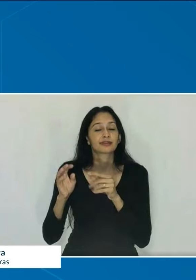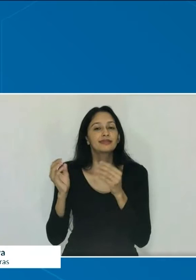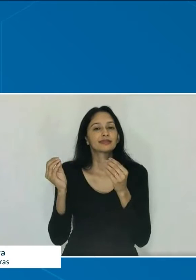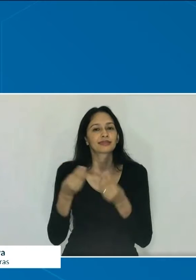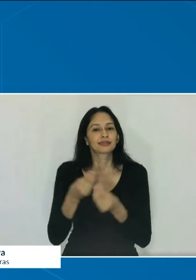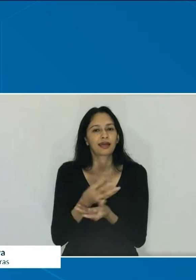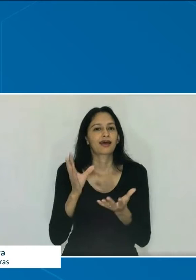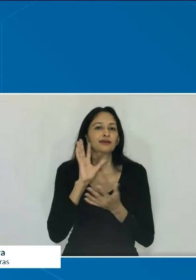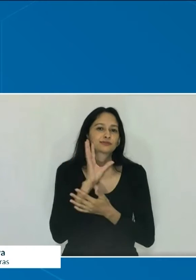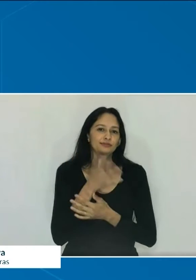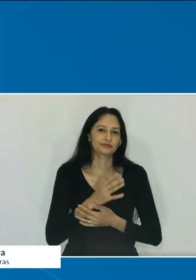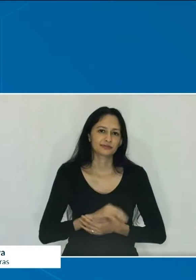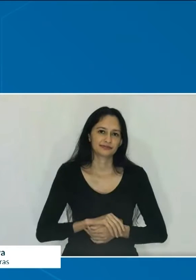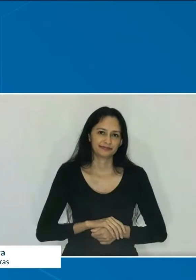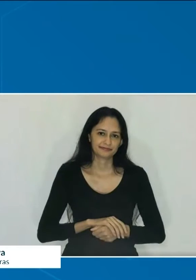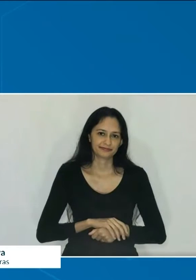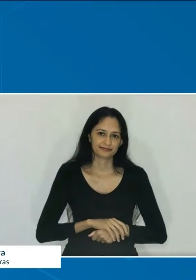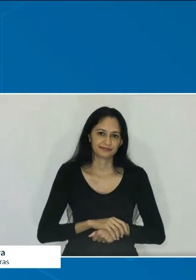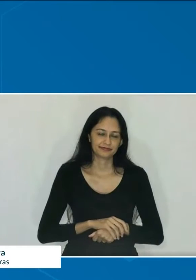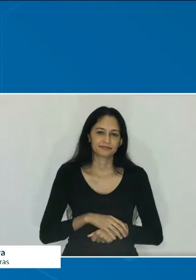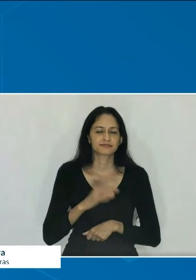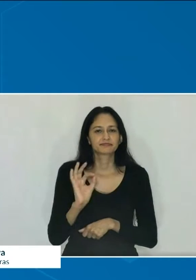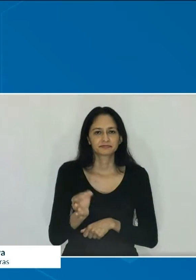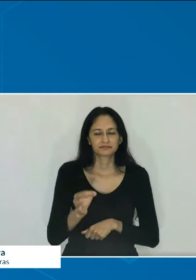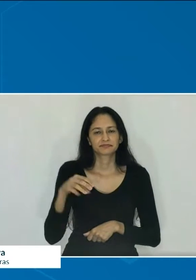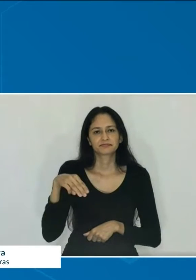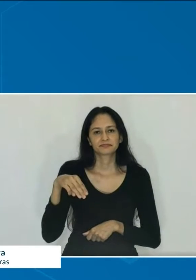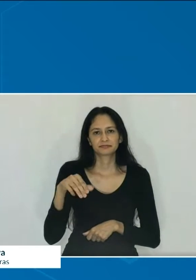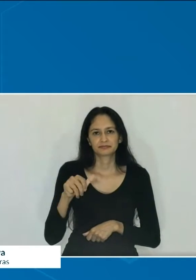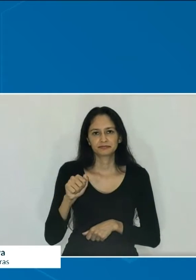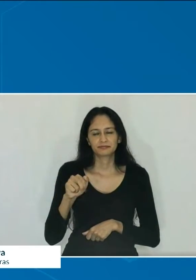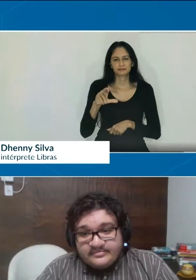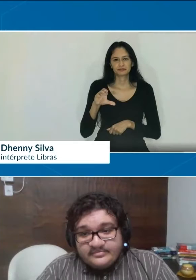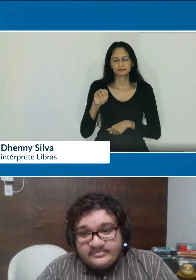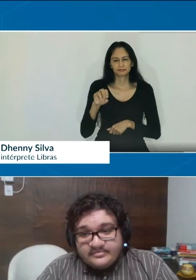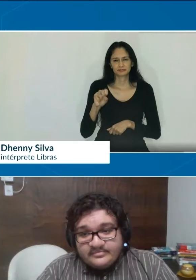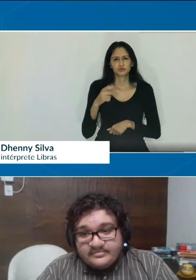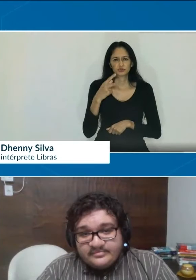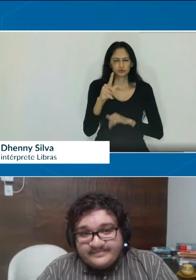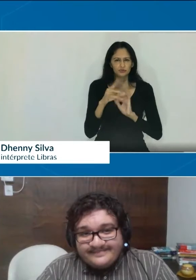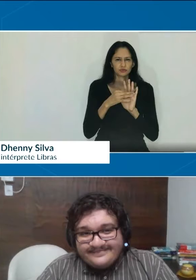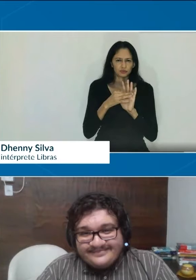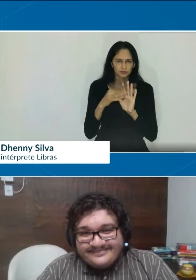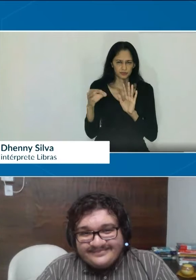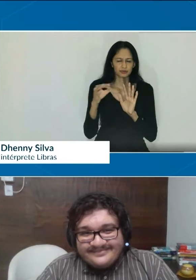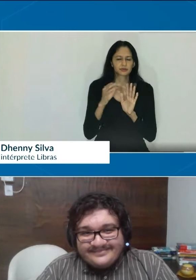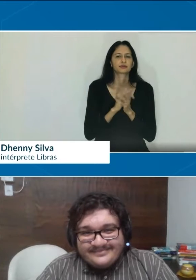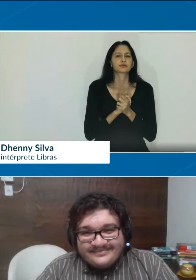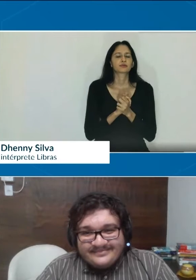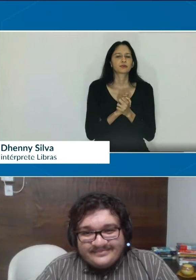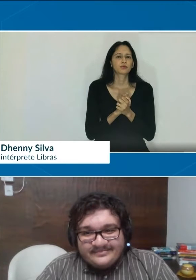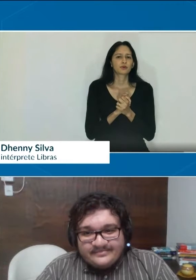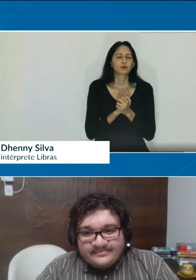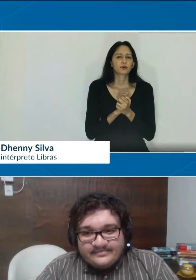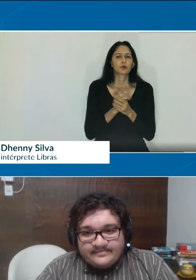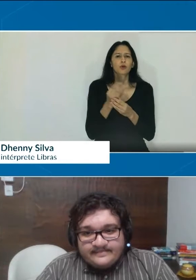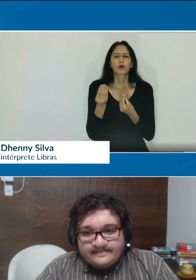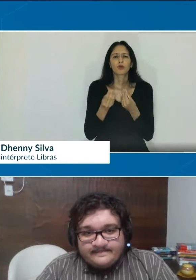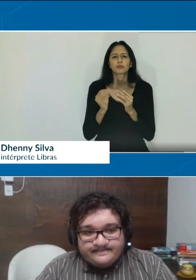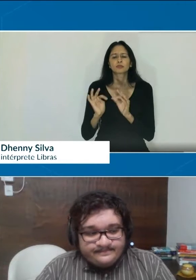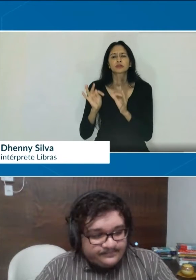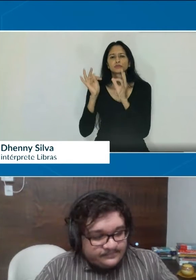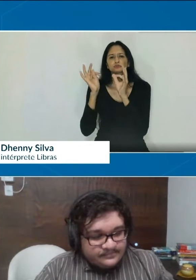esses problemas. Perfeito. Marcos, o que falta, na sua opinião, para colocar, né, uma parte dessas soluções